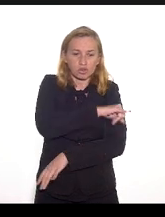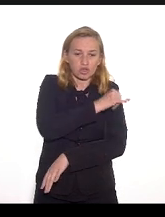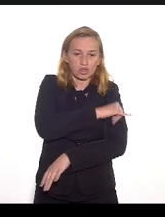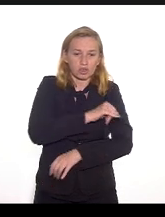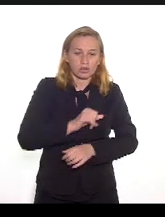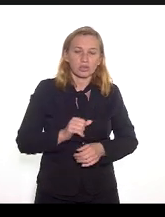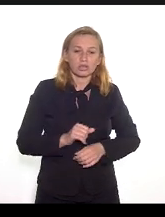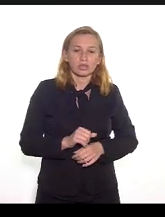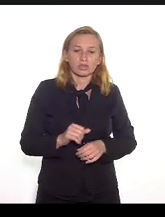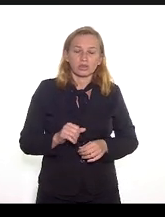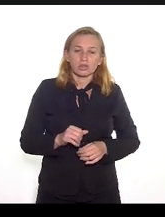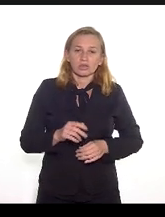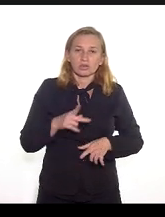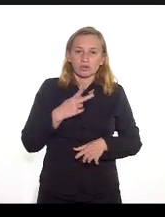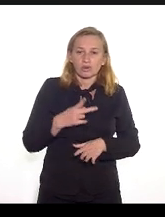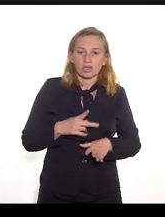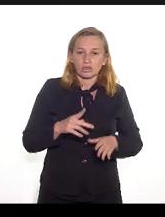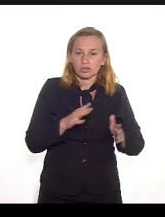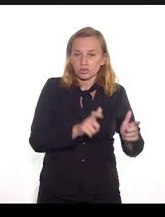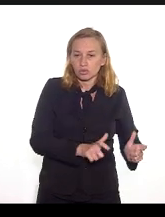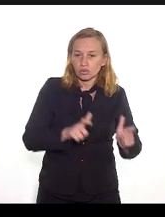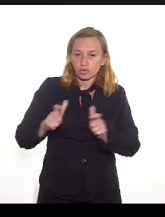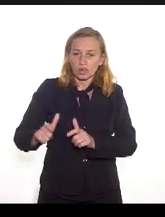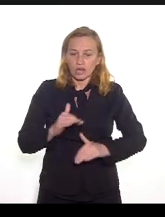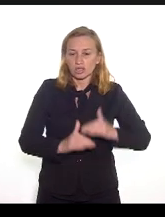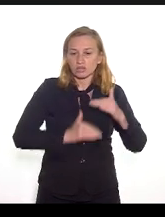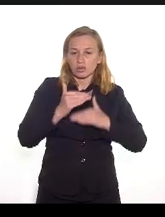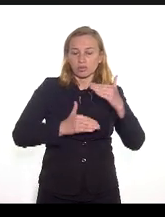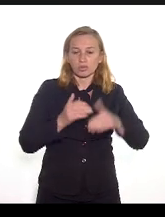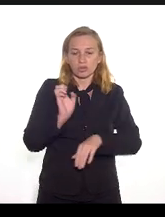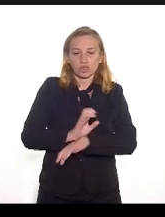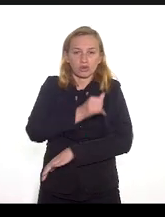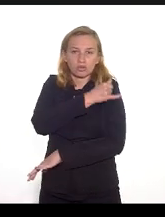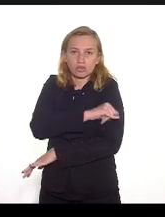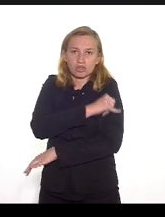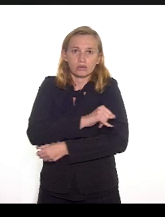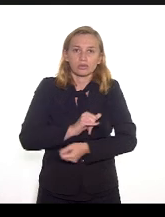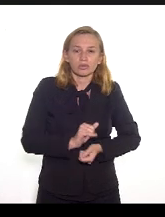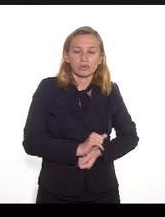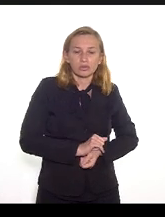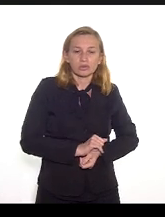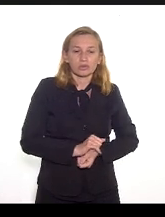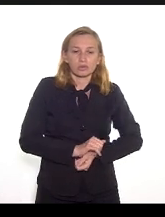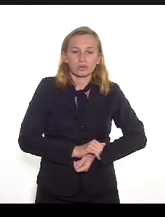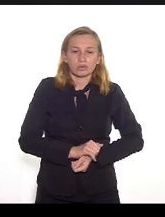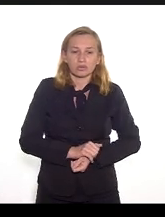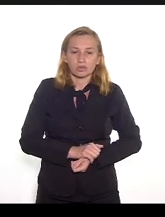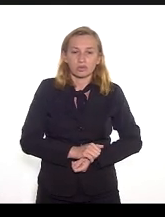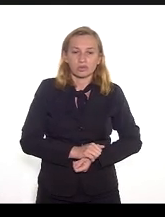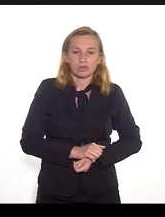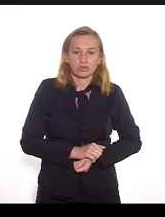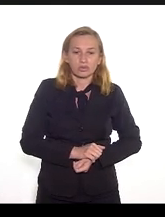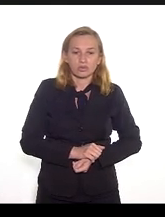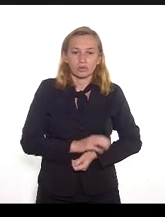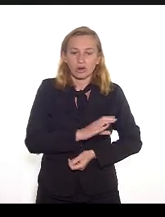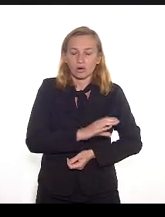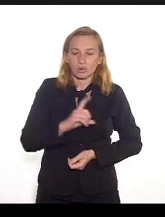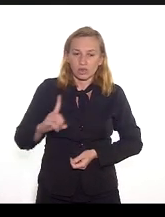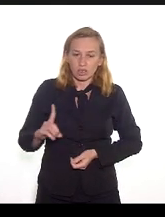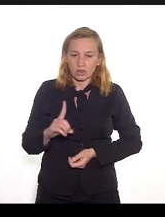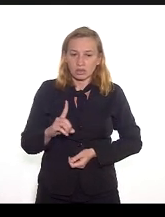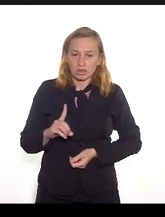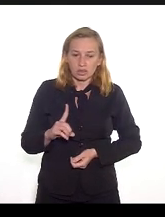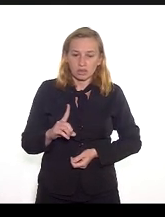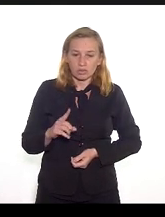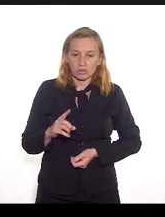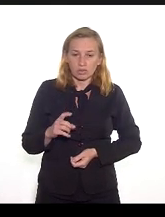uma abordagem a partir dos territórios para o desenvolvimento do Estado do Rio de Janeiro. Então, a coordenação, eu estou